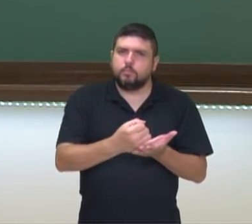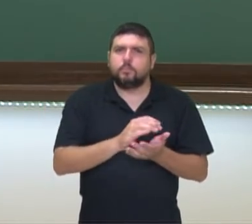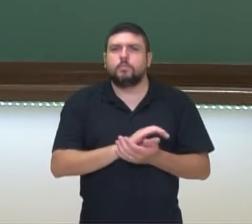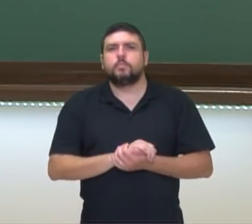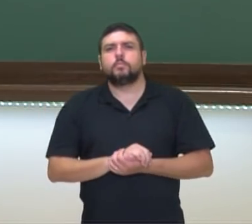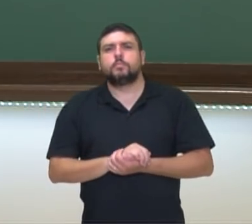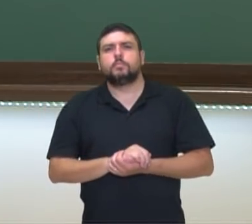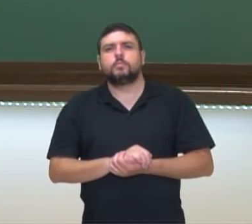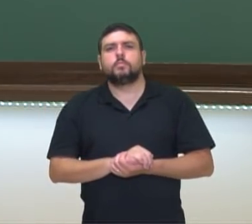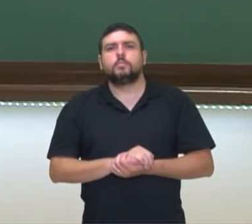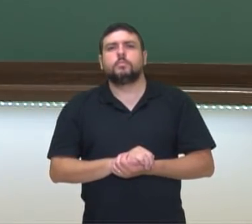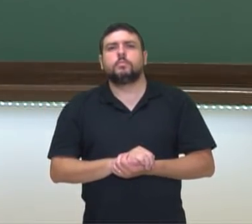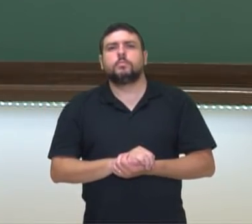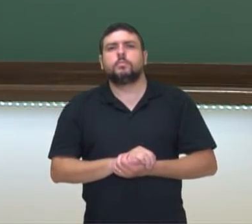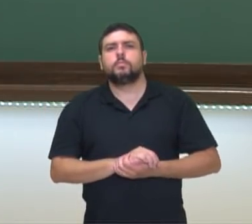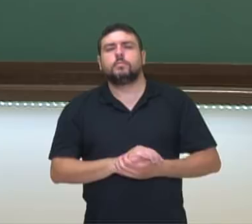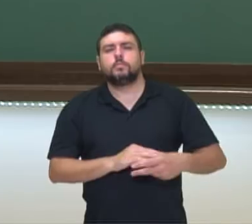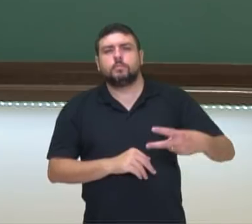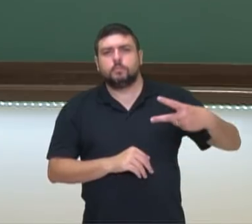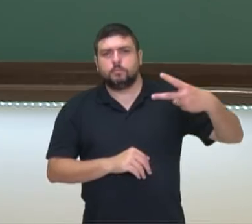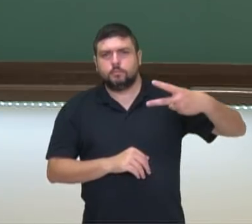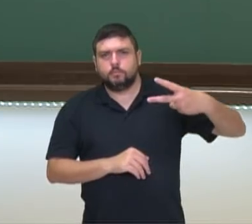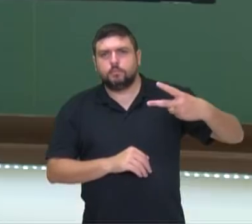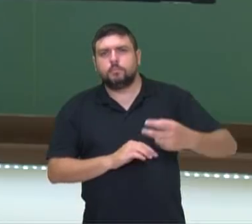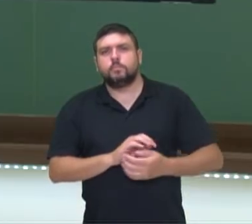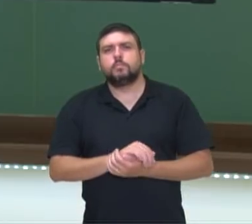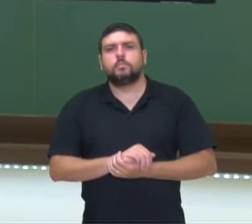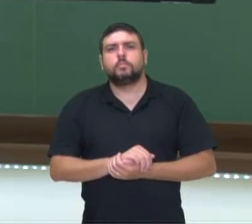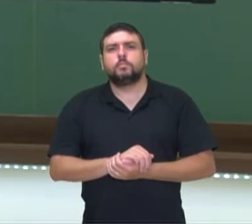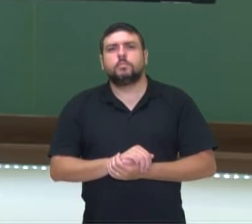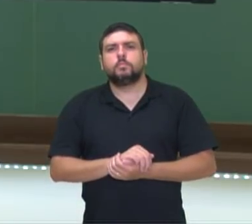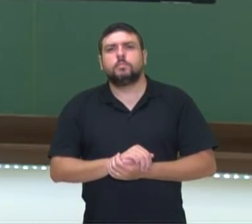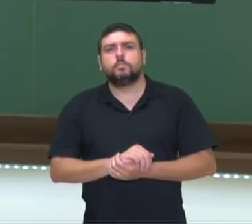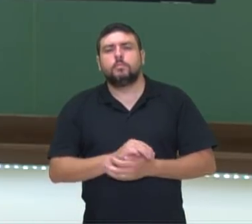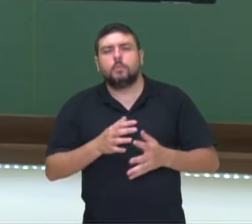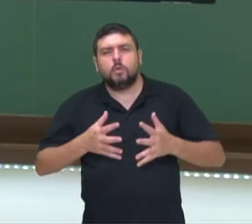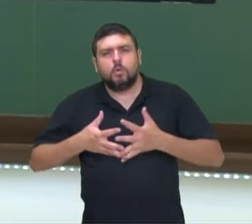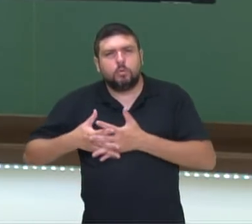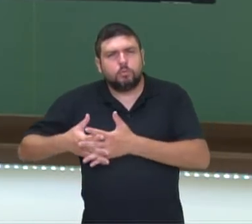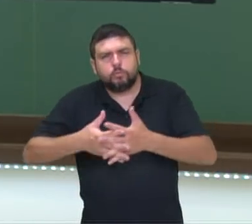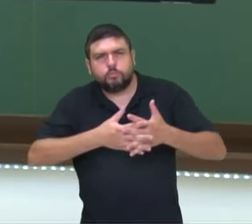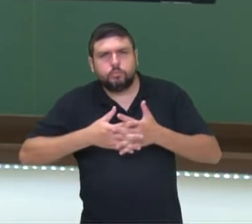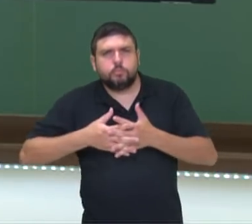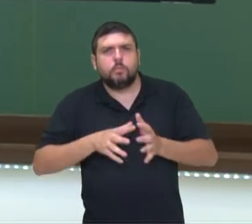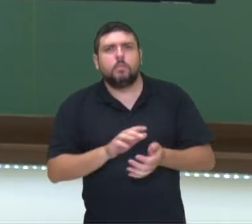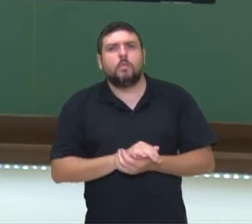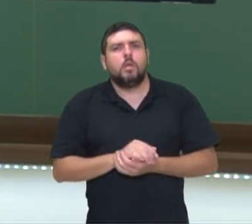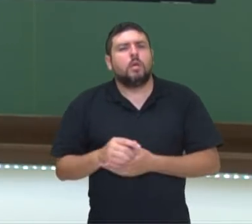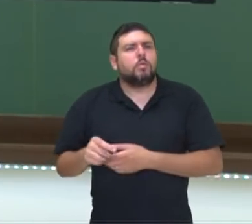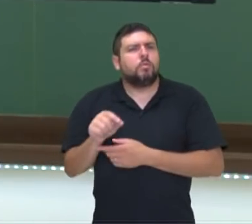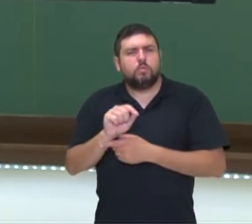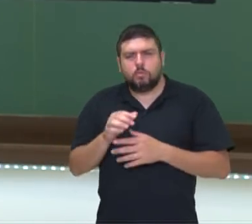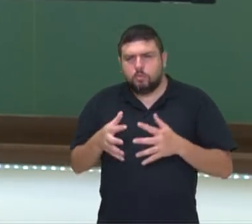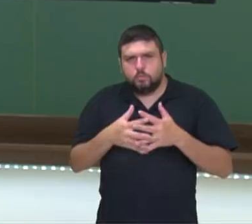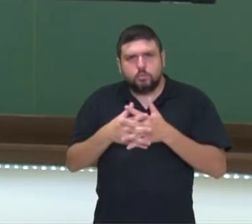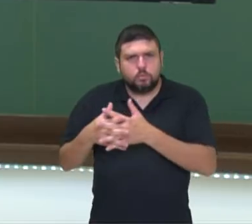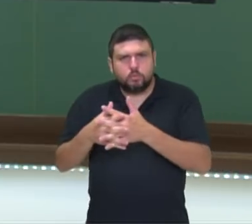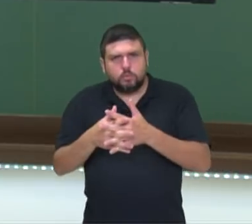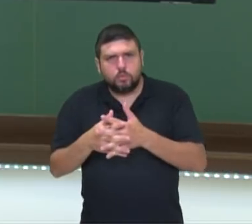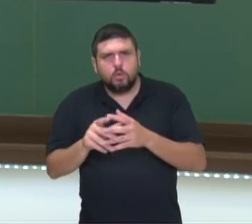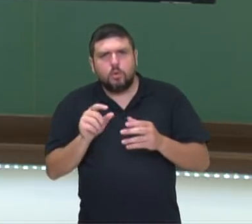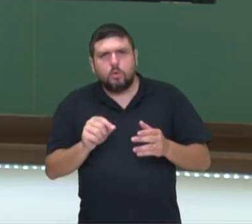e dos personagens. Na sequência, nós temos o conflito. O conflito ele se dá entre o desenvolvimento